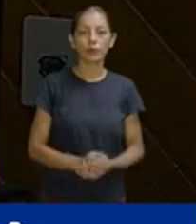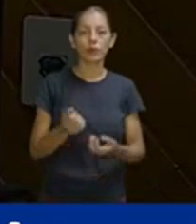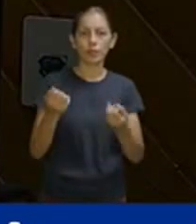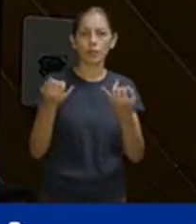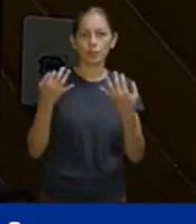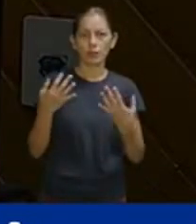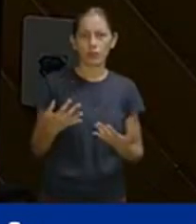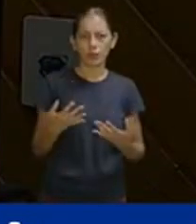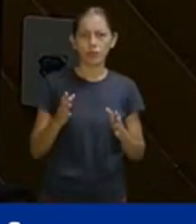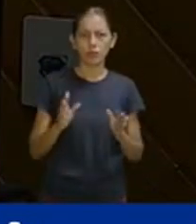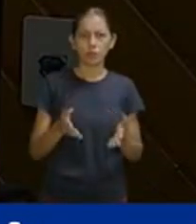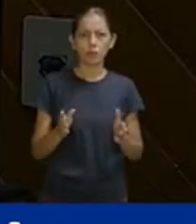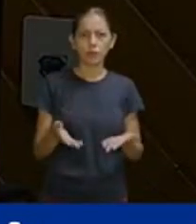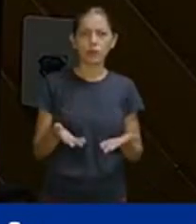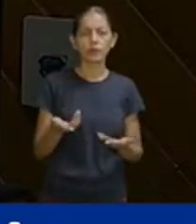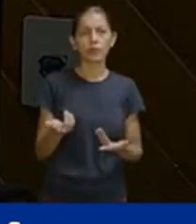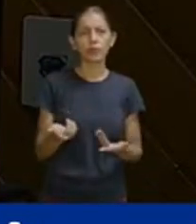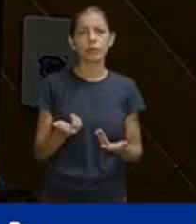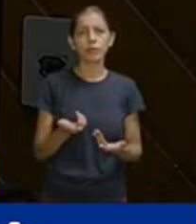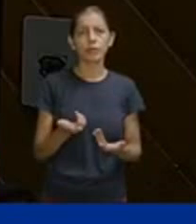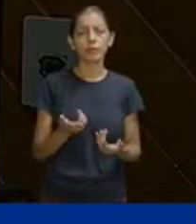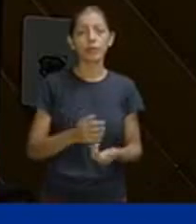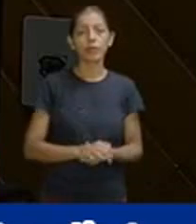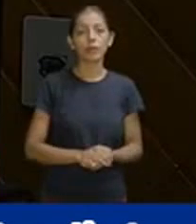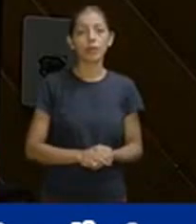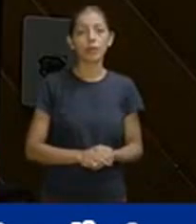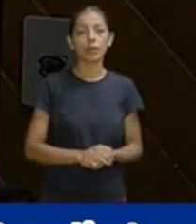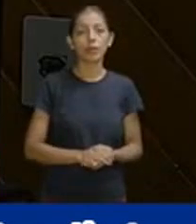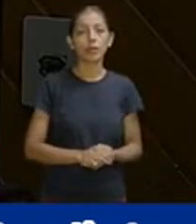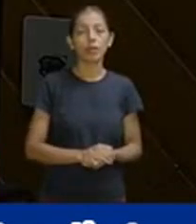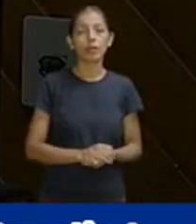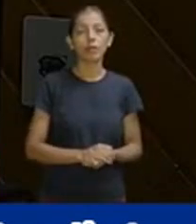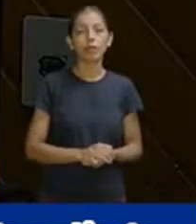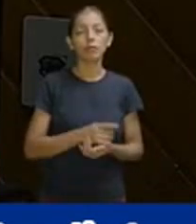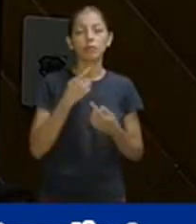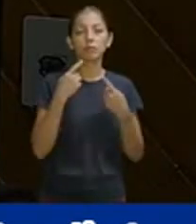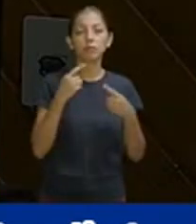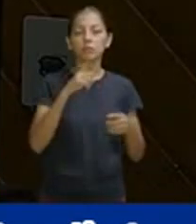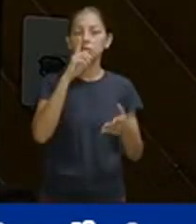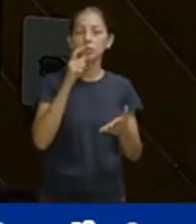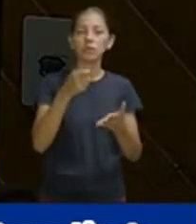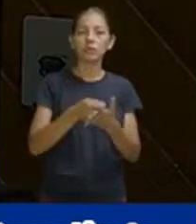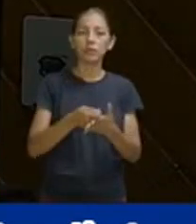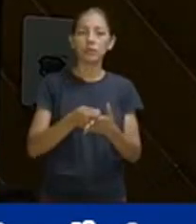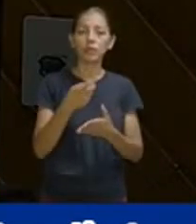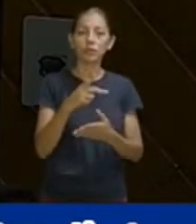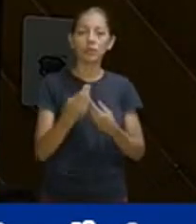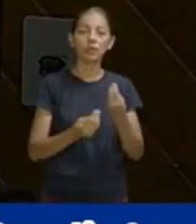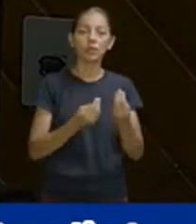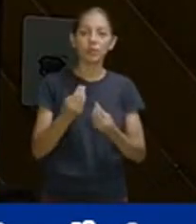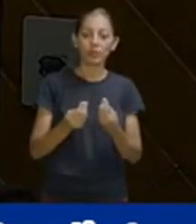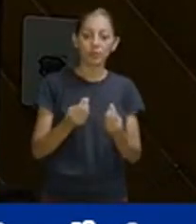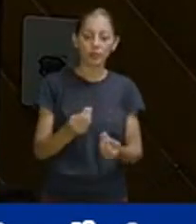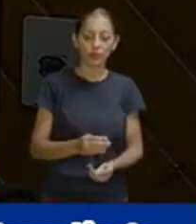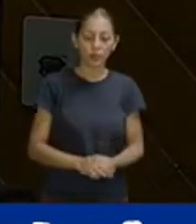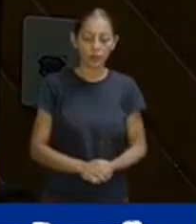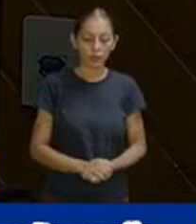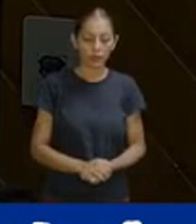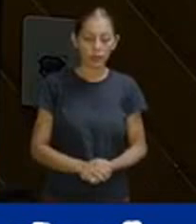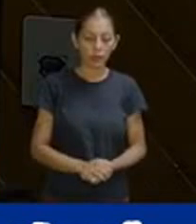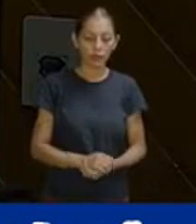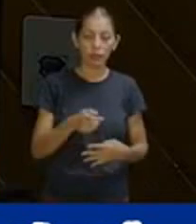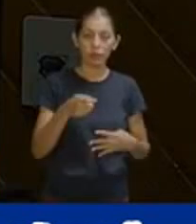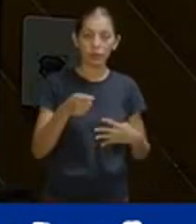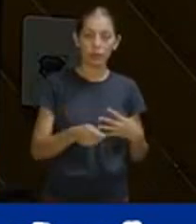em verdade, rediscutir o mérito da decisão colegiada, o que é incabível na via dos embargos de declaração. A jurisprudência do